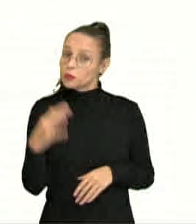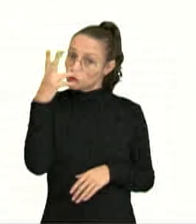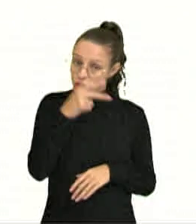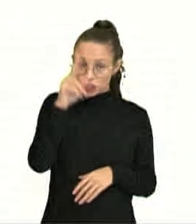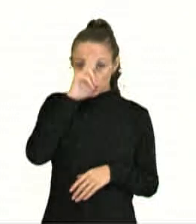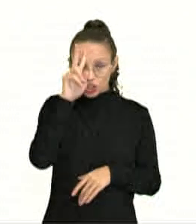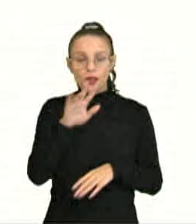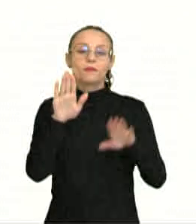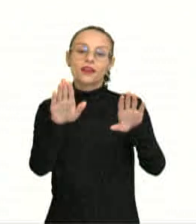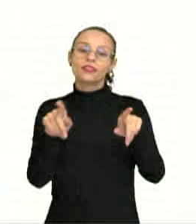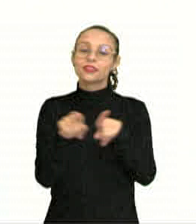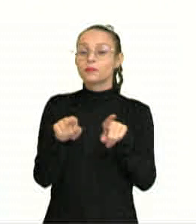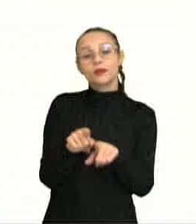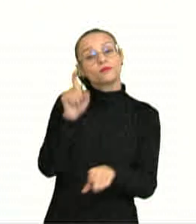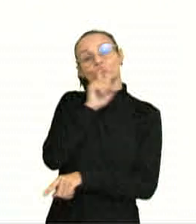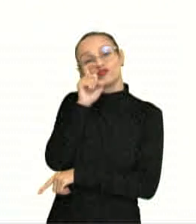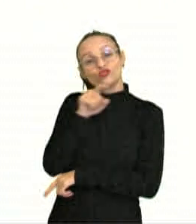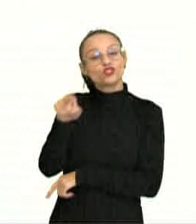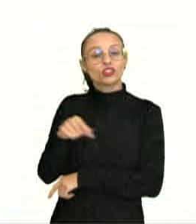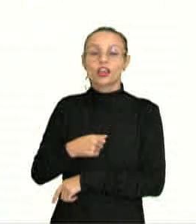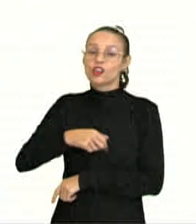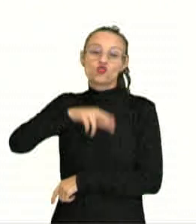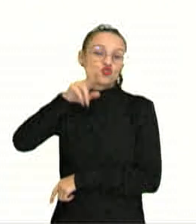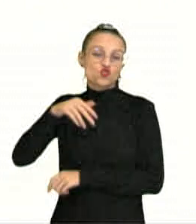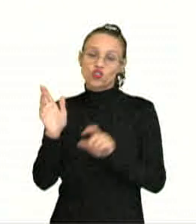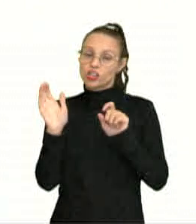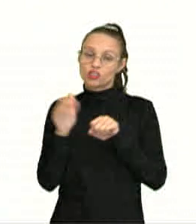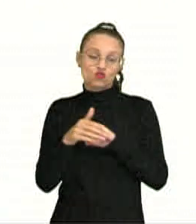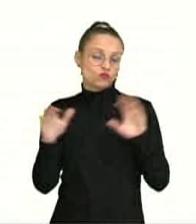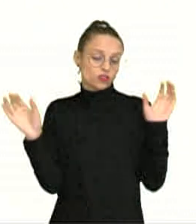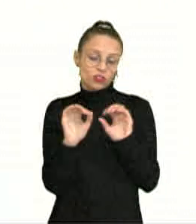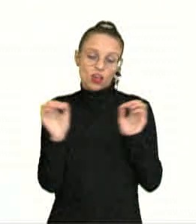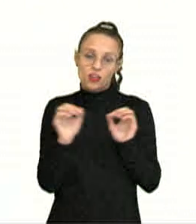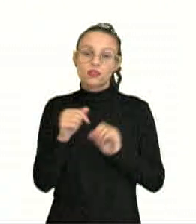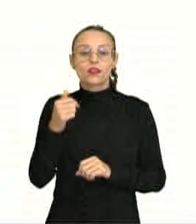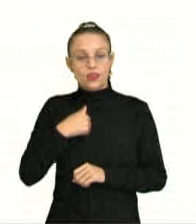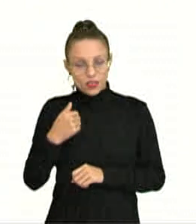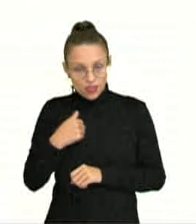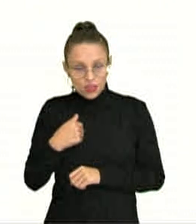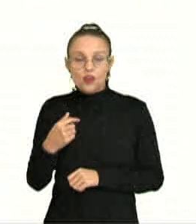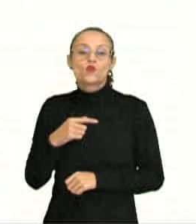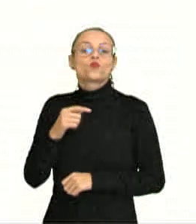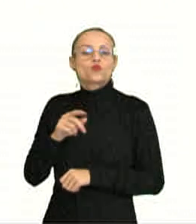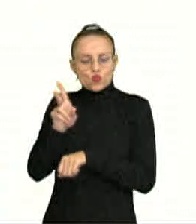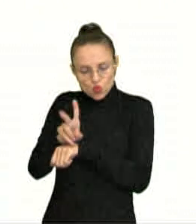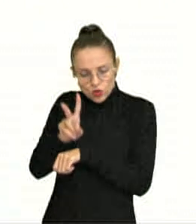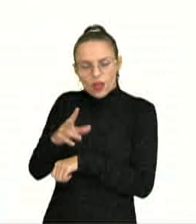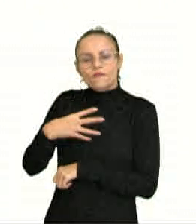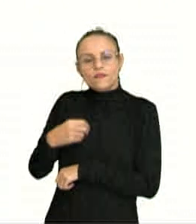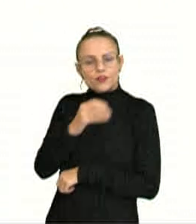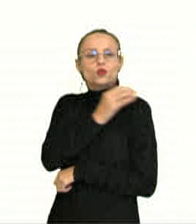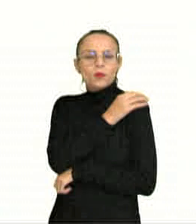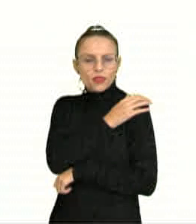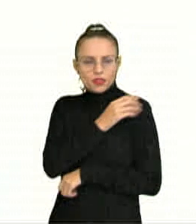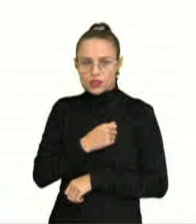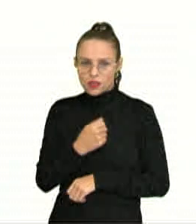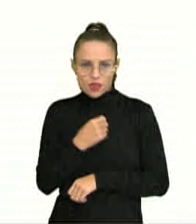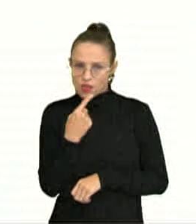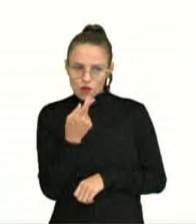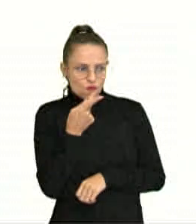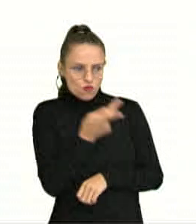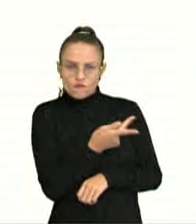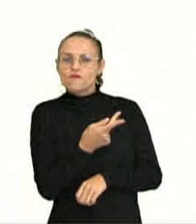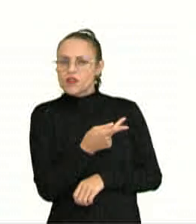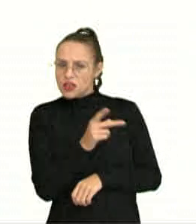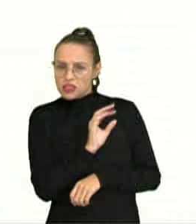história, mas é também uma grande mentira, que eu nunca escondi de ninguém, que era a cria dos meus padrinhos. Muito menos para aquela enjoada